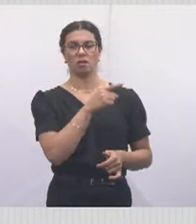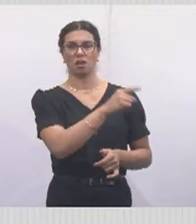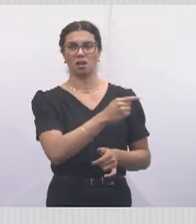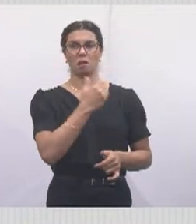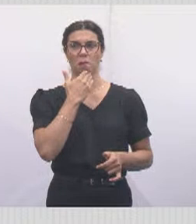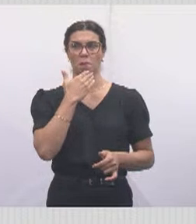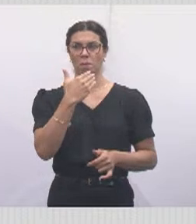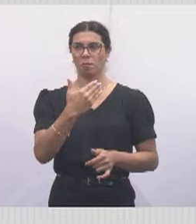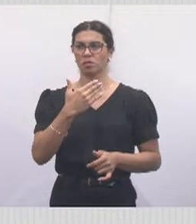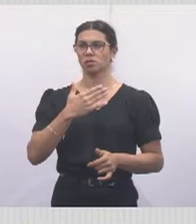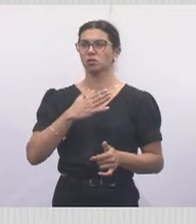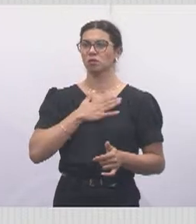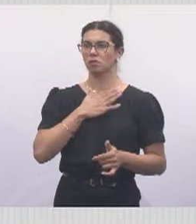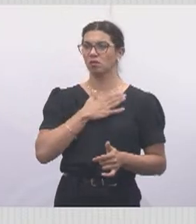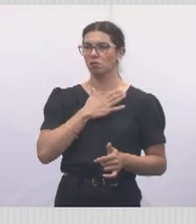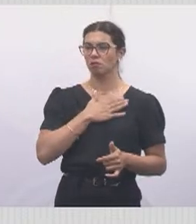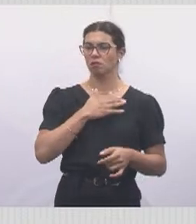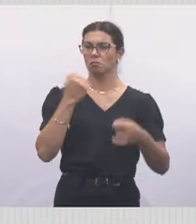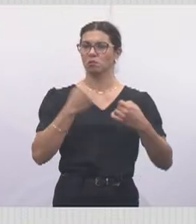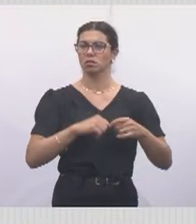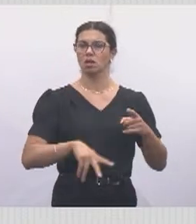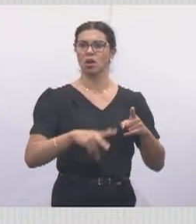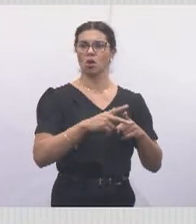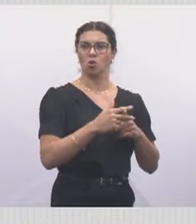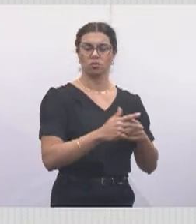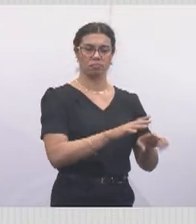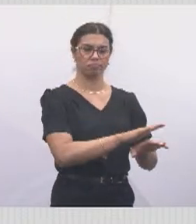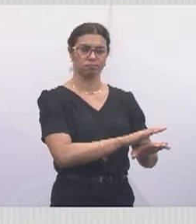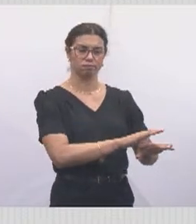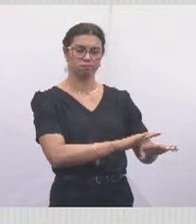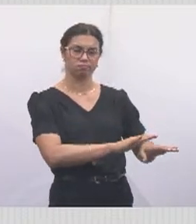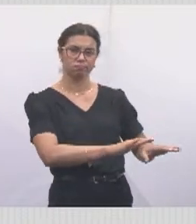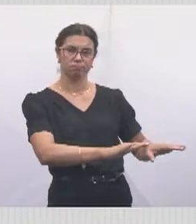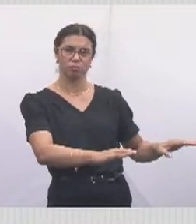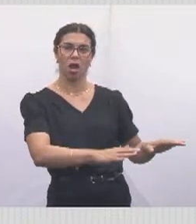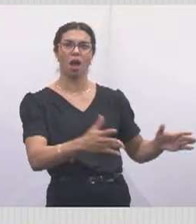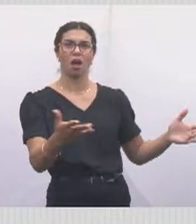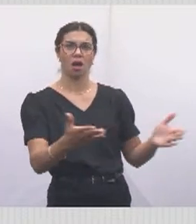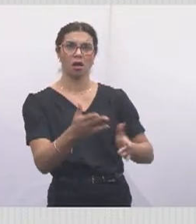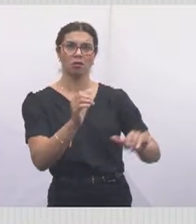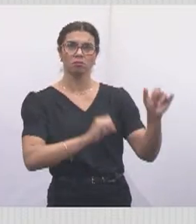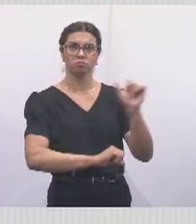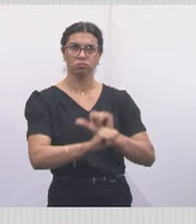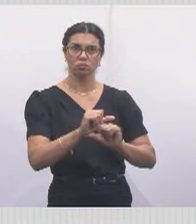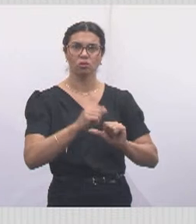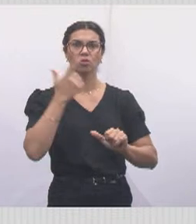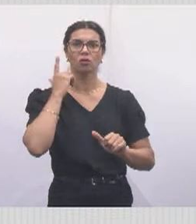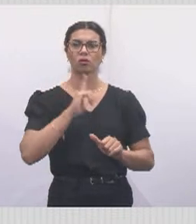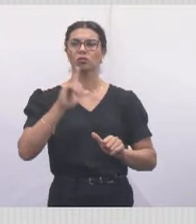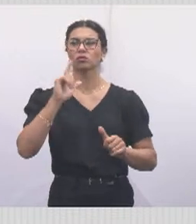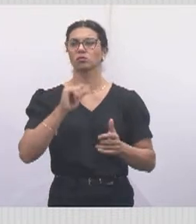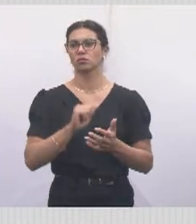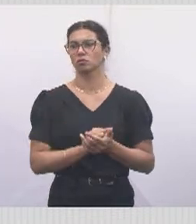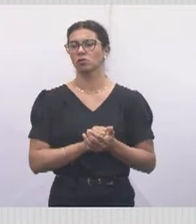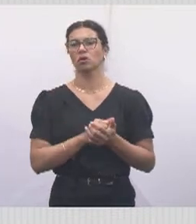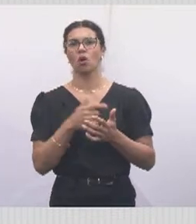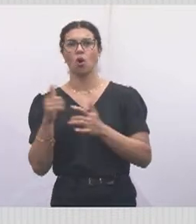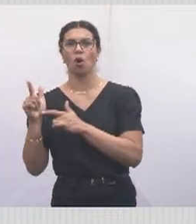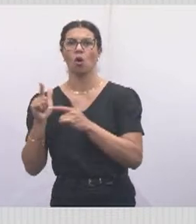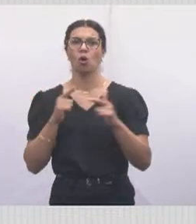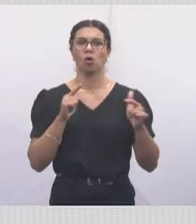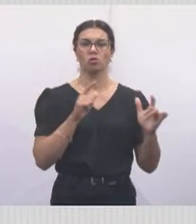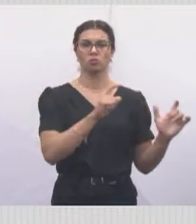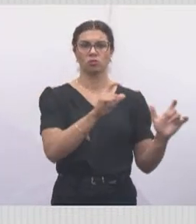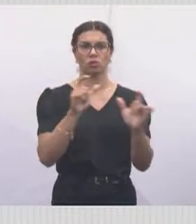também ficou ótimo essa calçada lá, no Parque do Sino, que seja... Que seja modelo para outros lugares, aí,